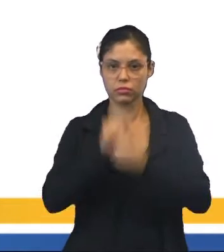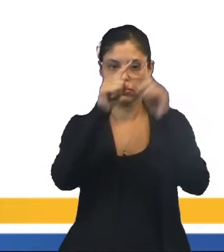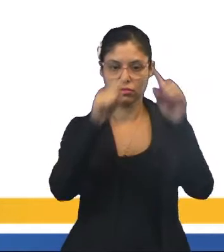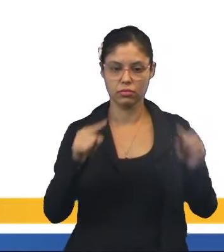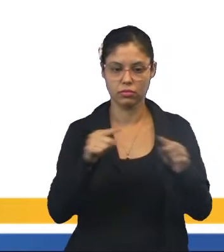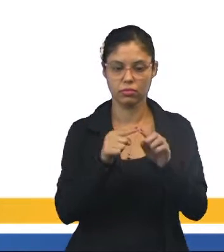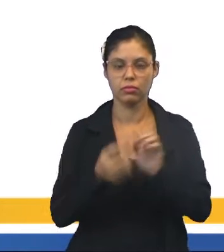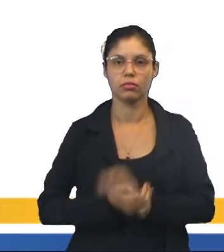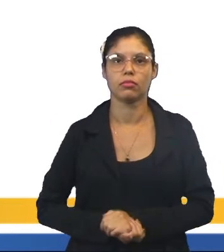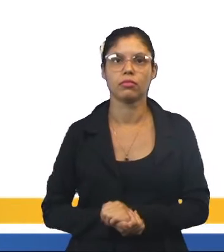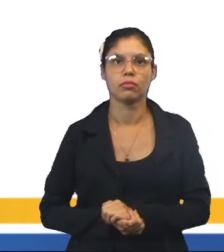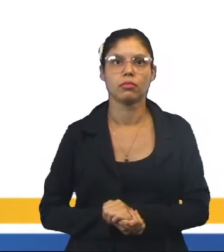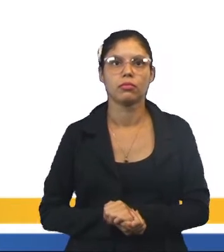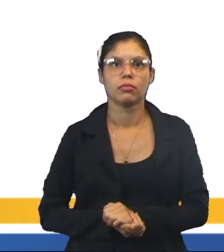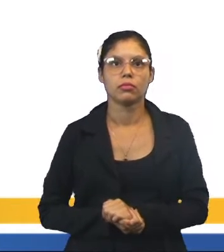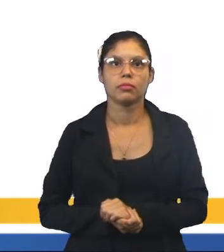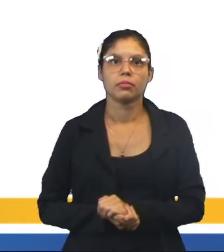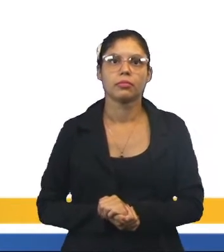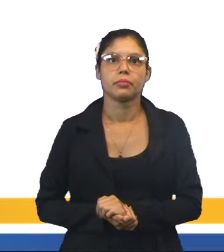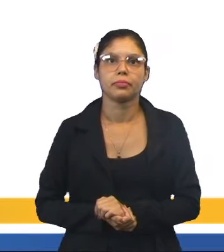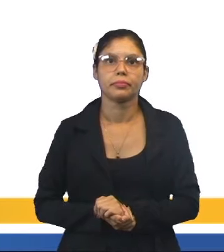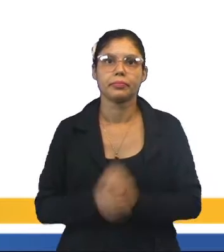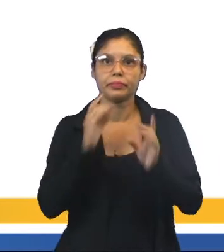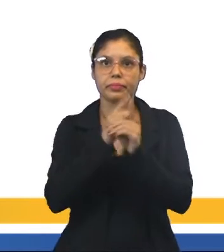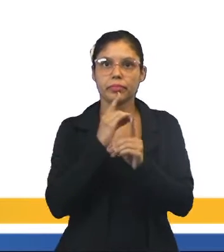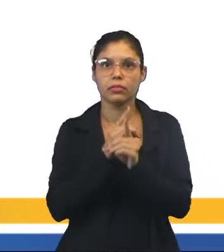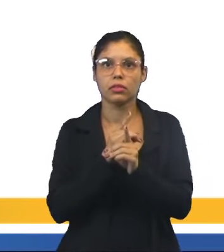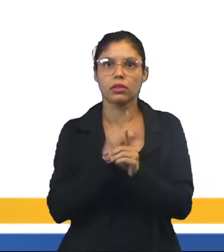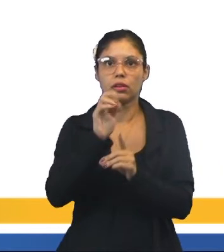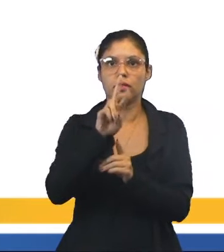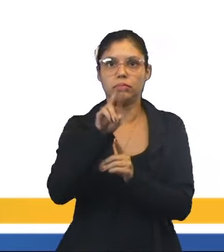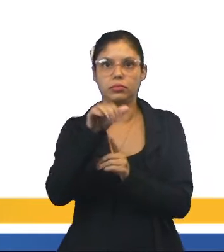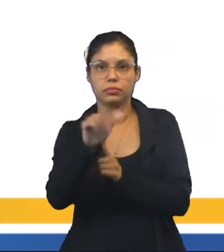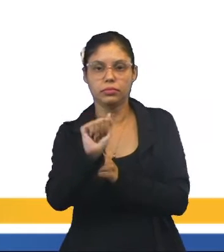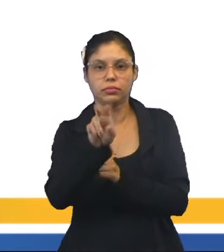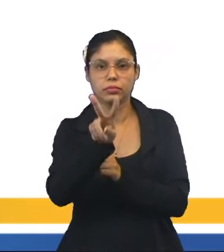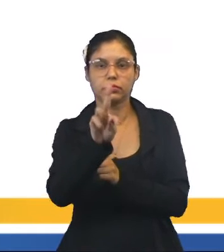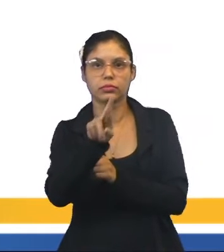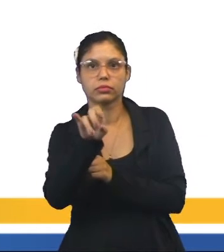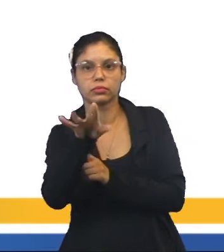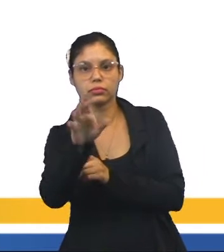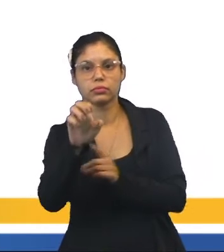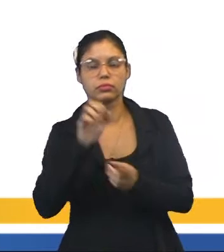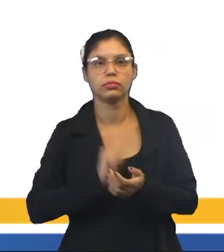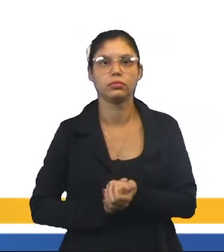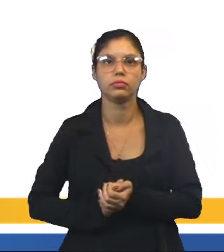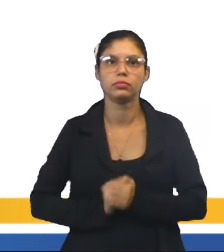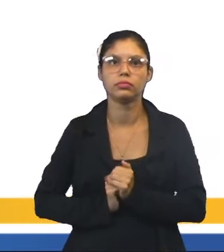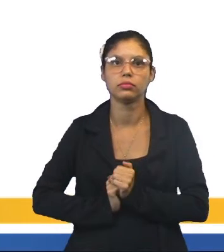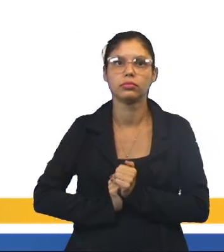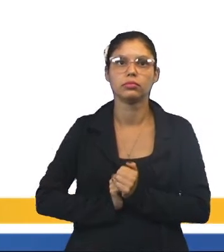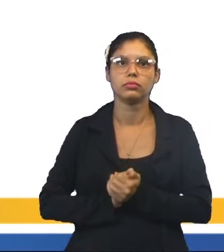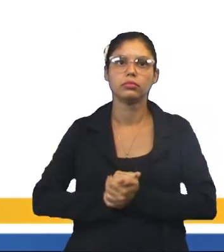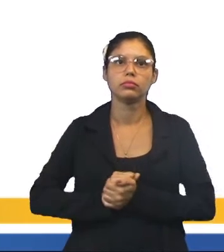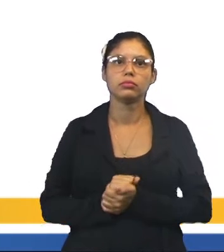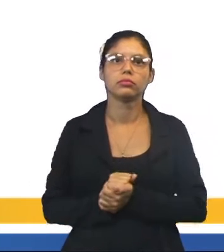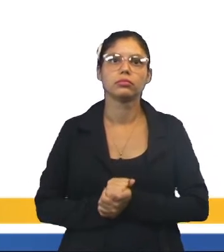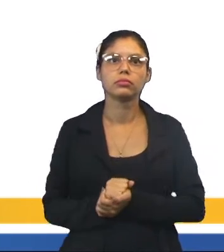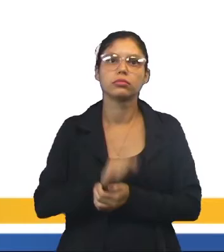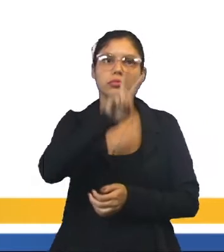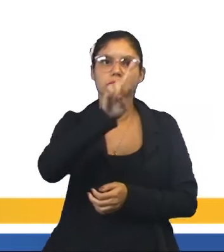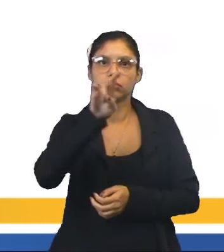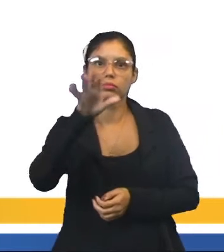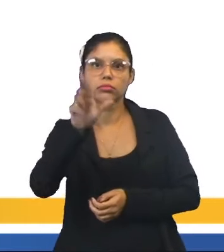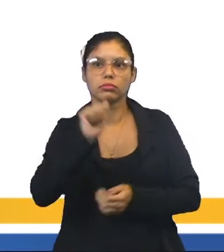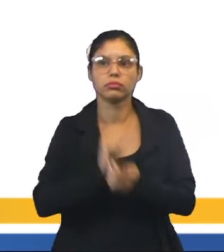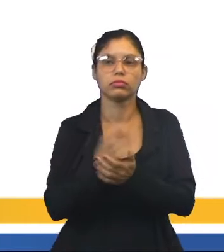delta. O segundo passo, encontrar as coordenadas do vértice. O vértice de uma